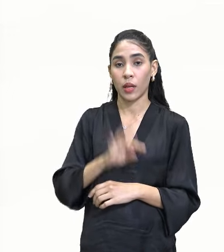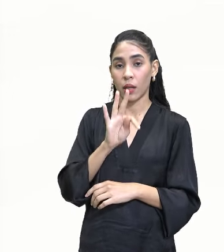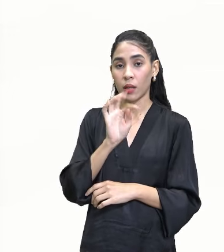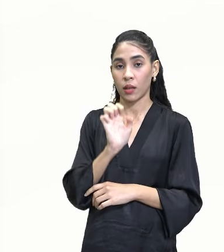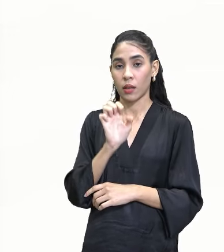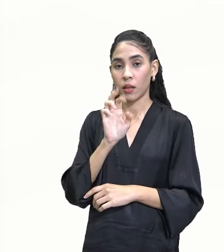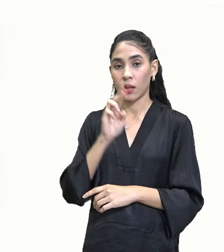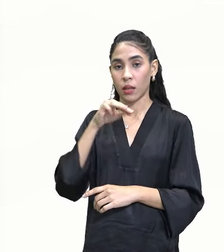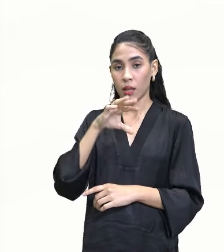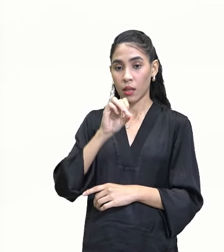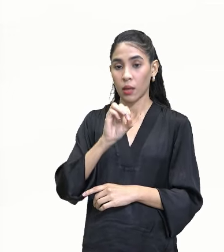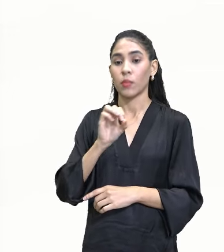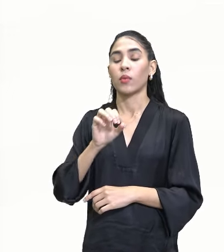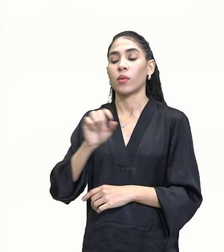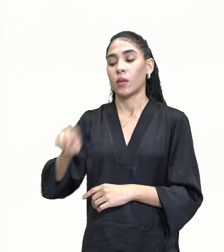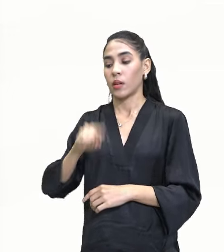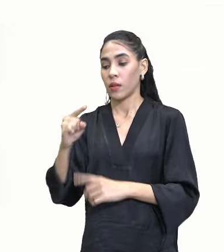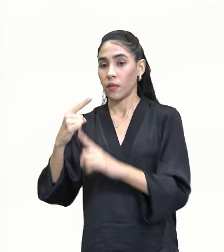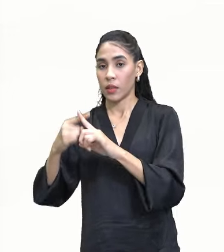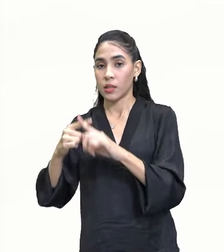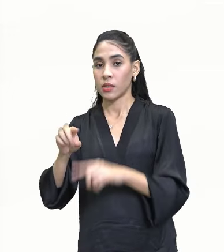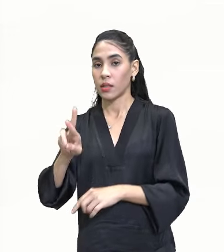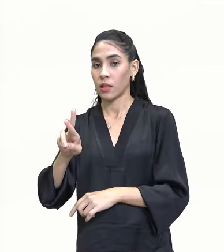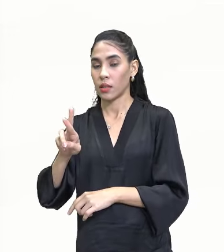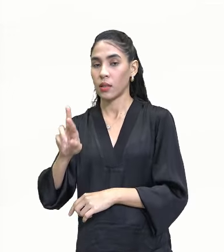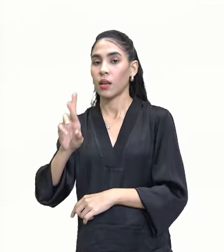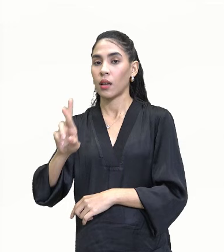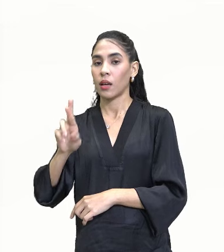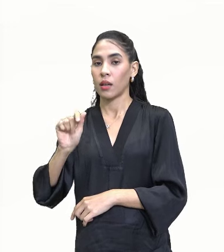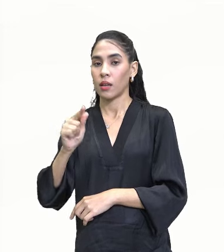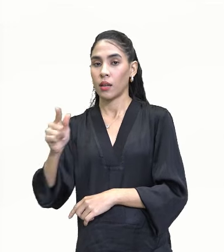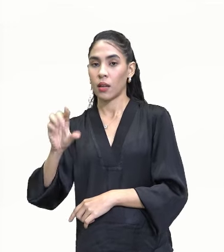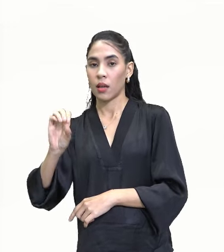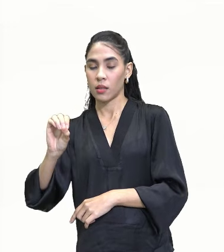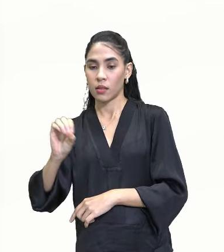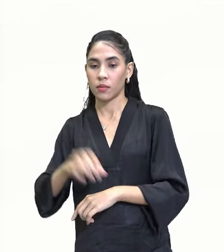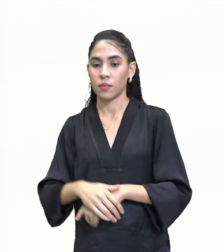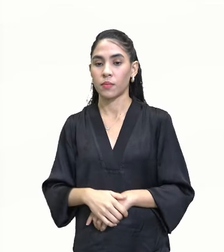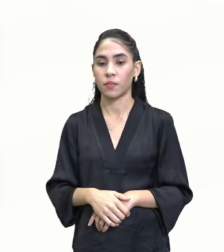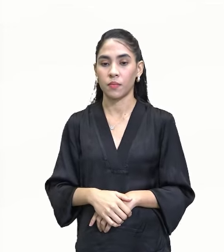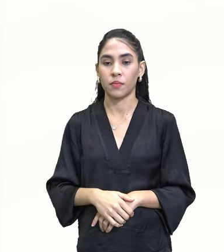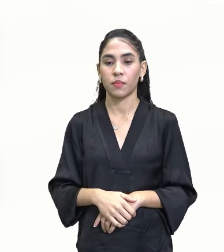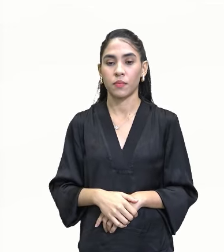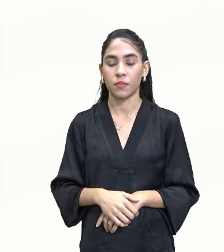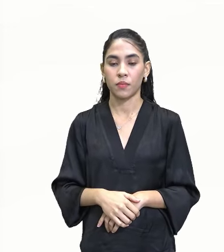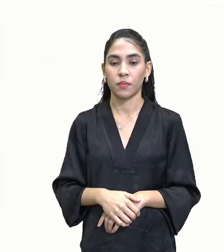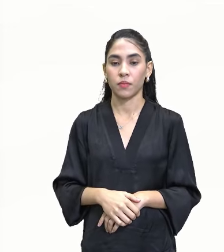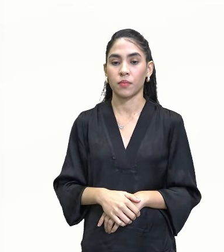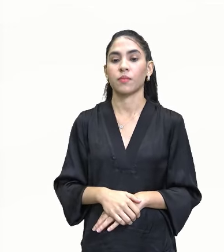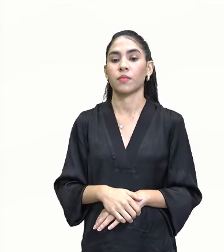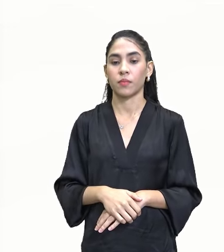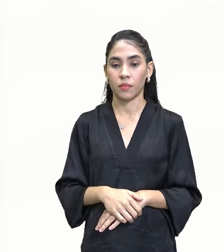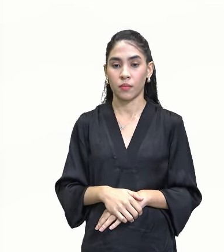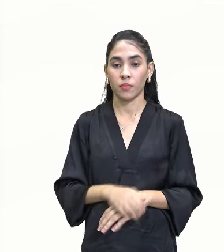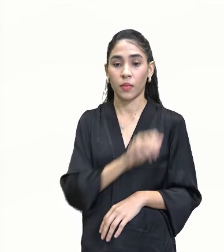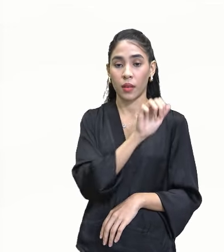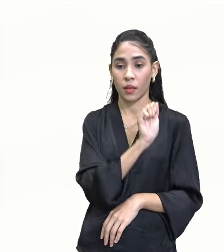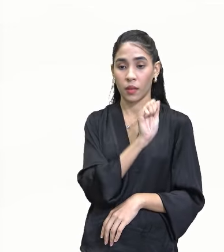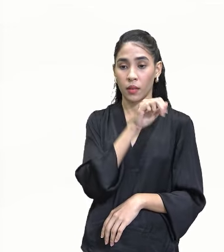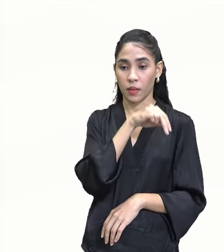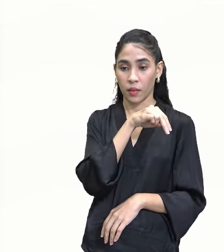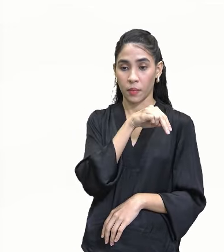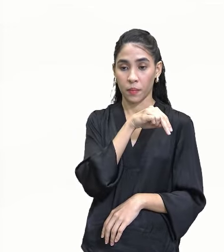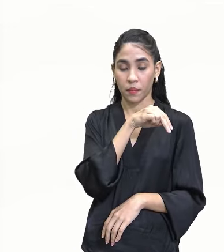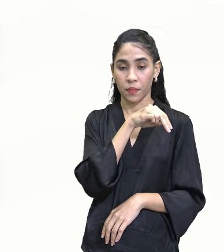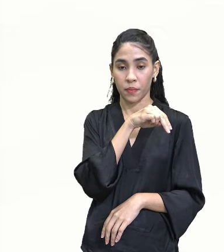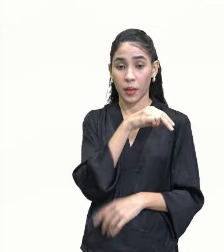o r é a razão. E eu tenho todos esses dados, a questão me forneceu. Eu tenho que o AN, eu não